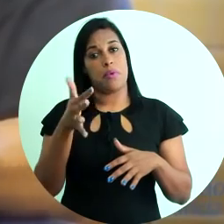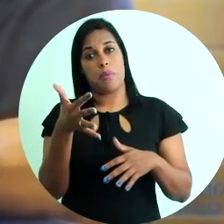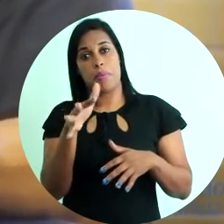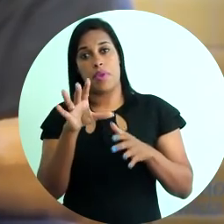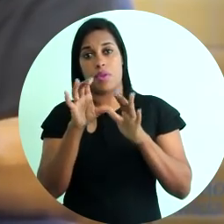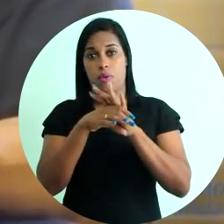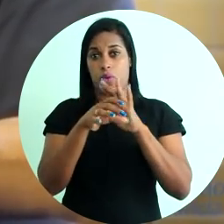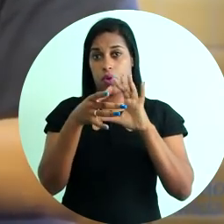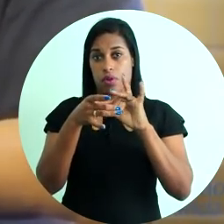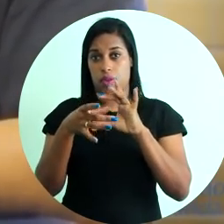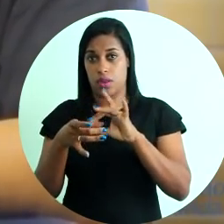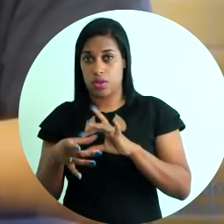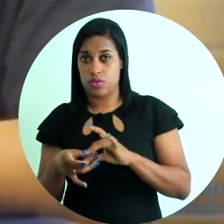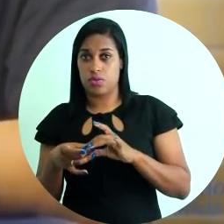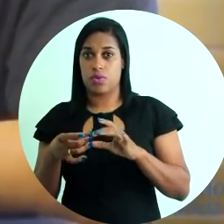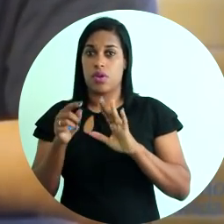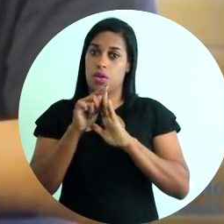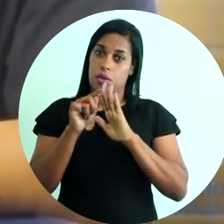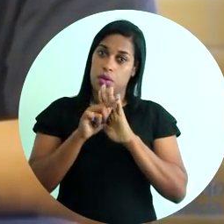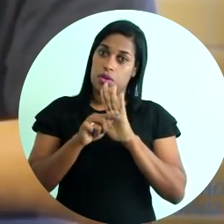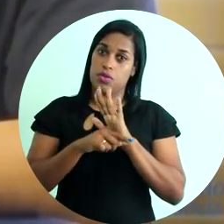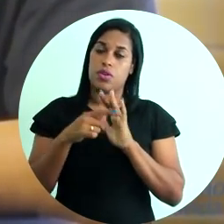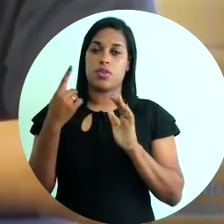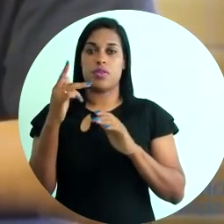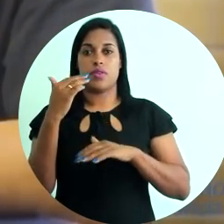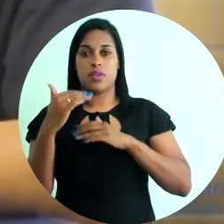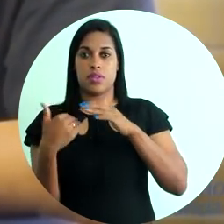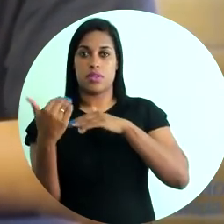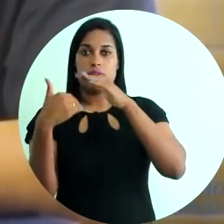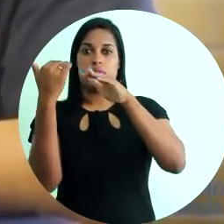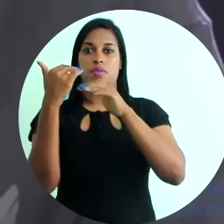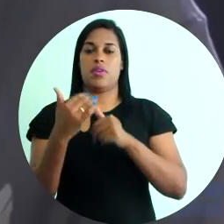contexto e do projeto que você vai manipular, que você vai usar.